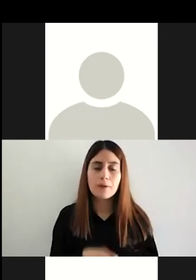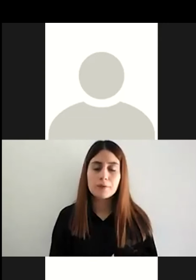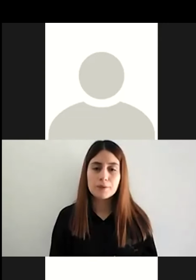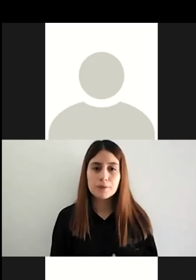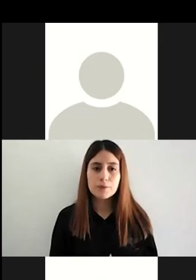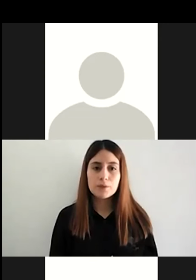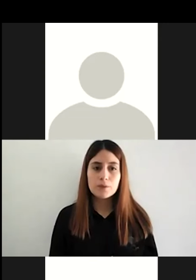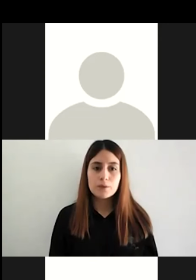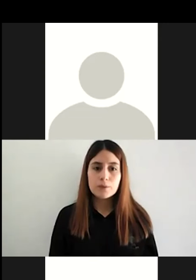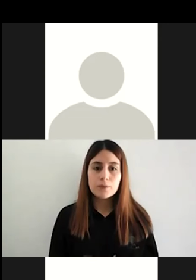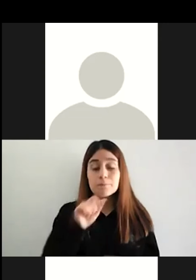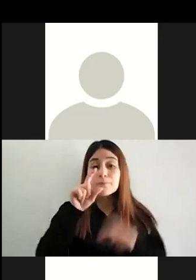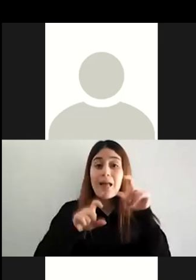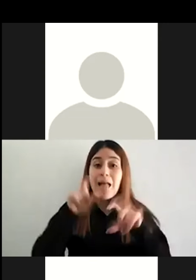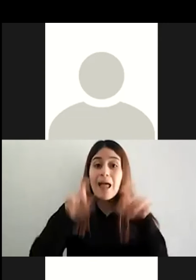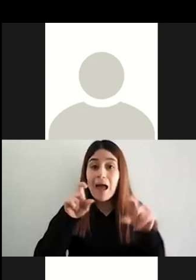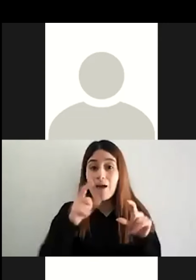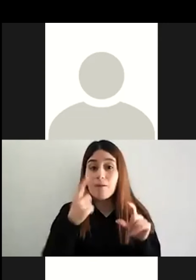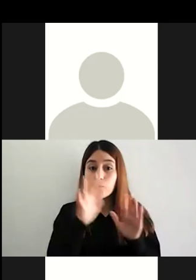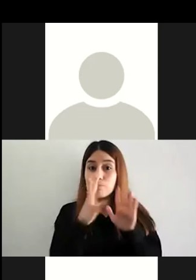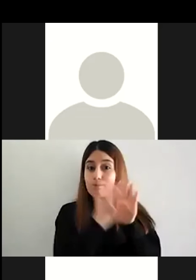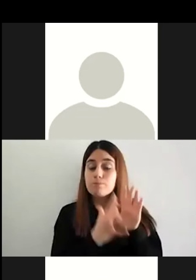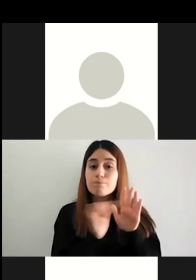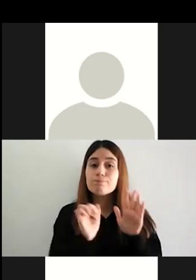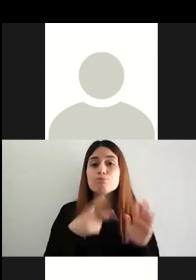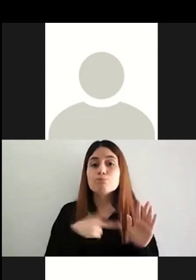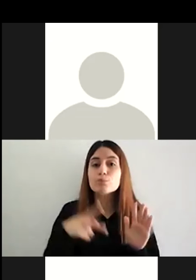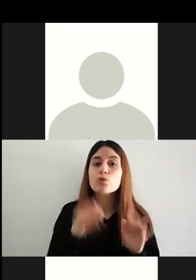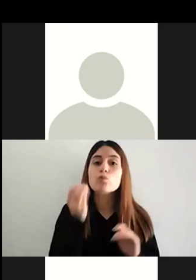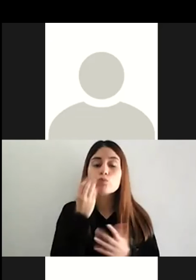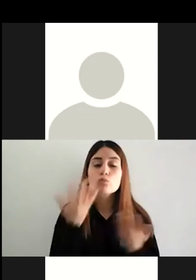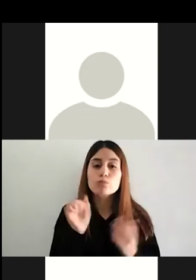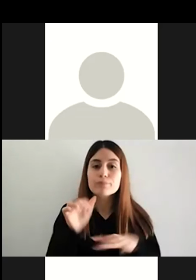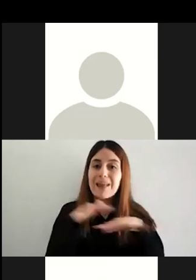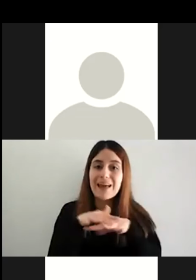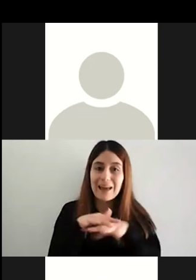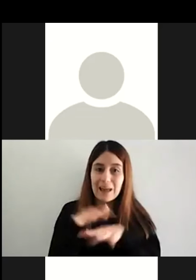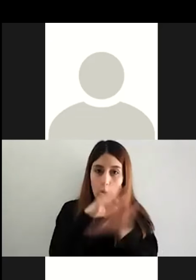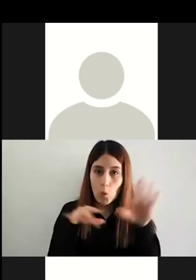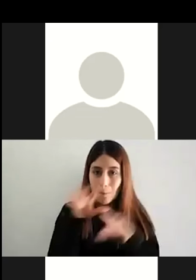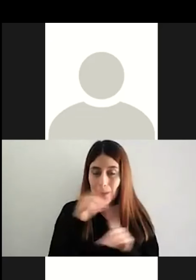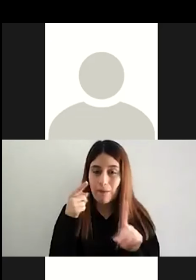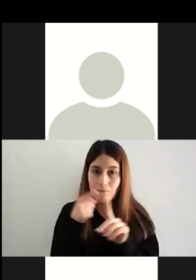De forma gráfica, esta é a representatividade de Portugal nas redes europeias de referência,